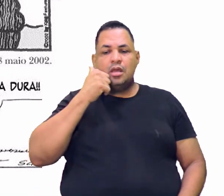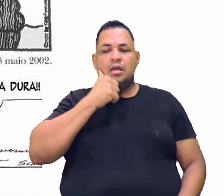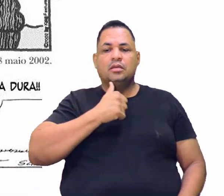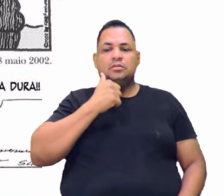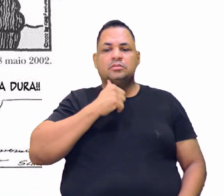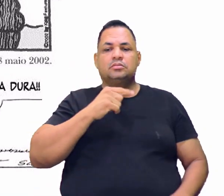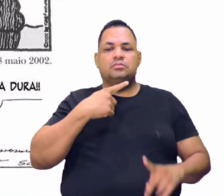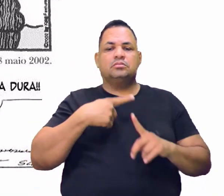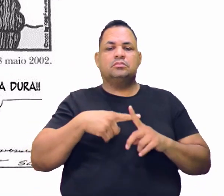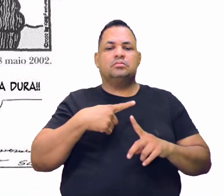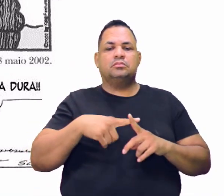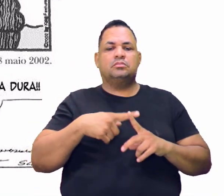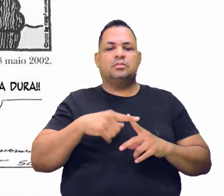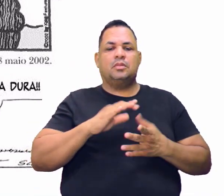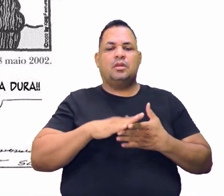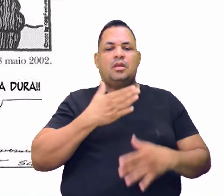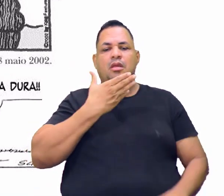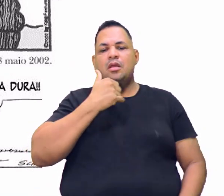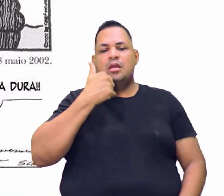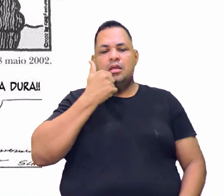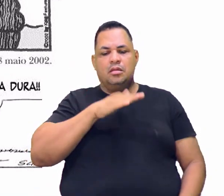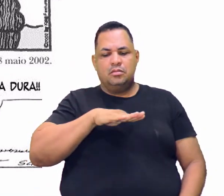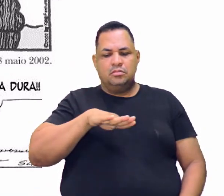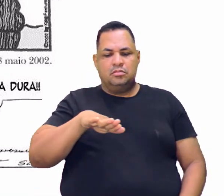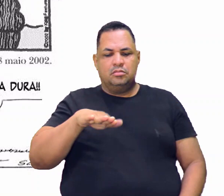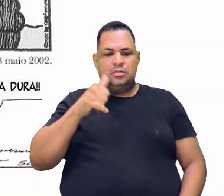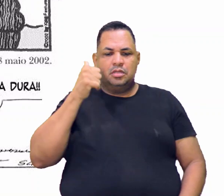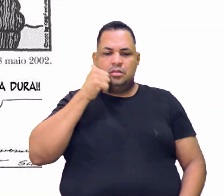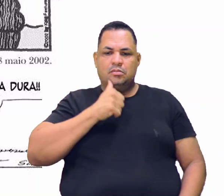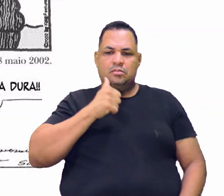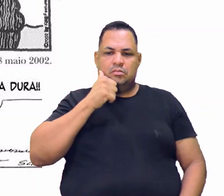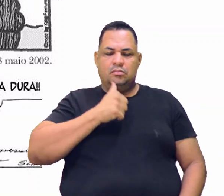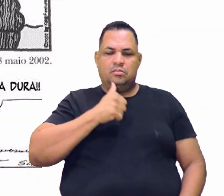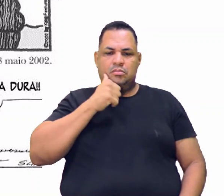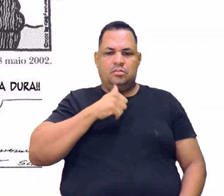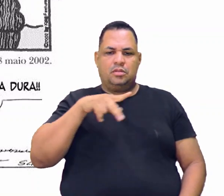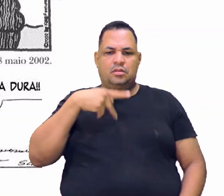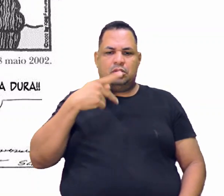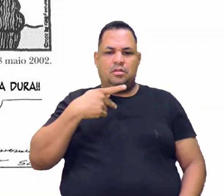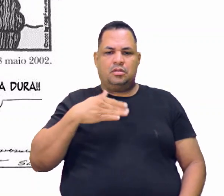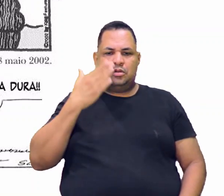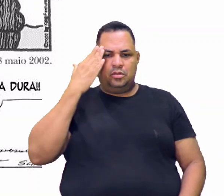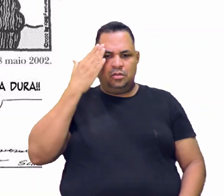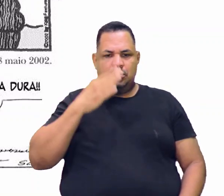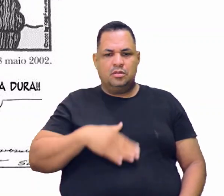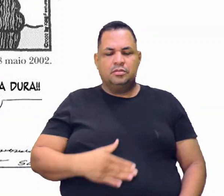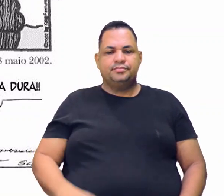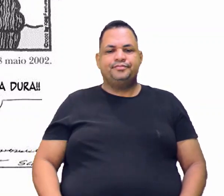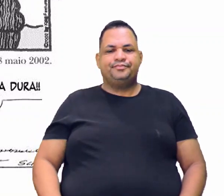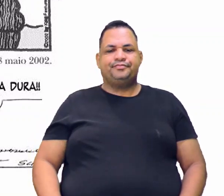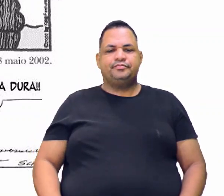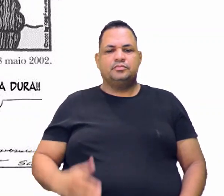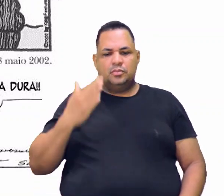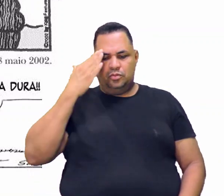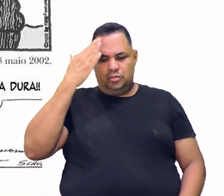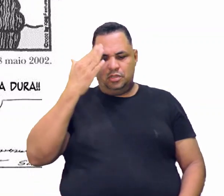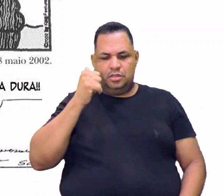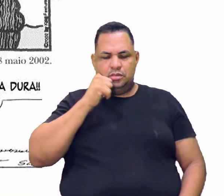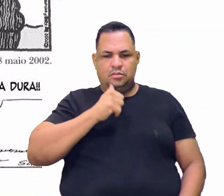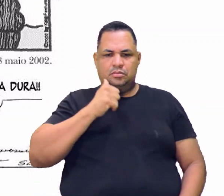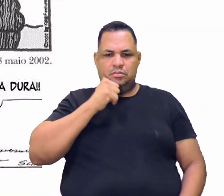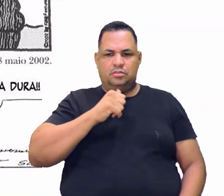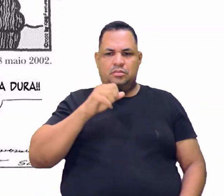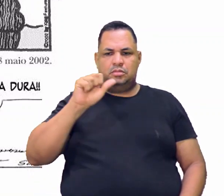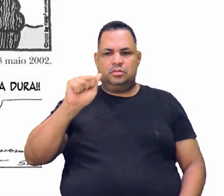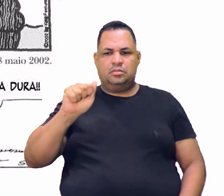que falou obrigada? Porque é menina, tá certo? Ela diz obrigada, ele diz obrigado. Agora,